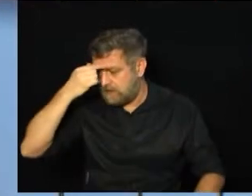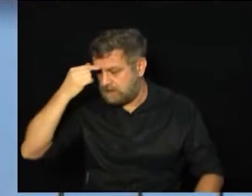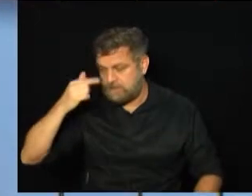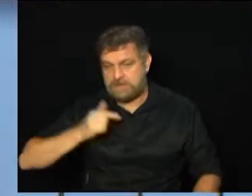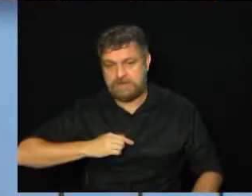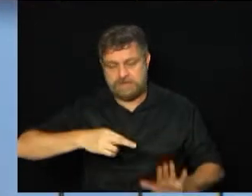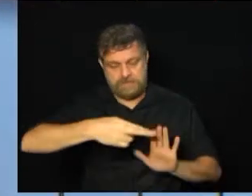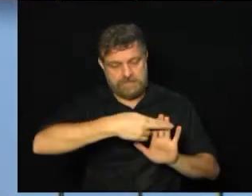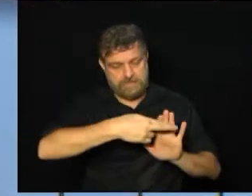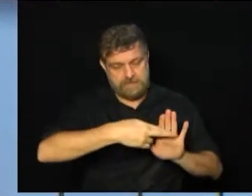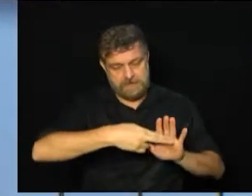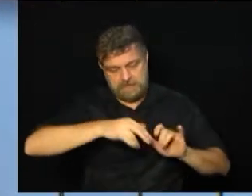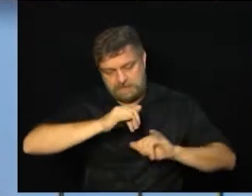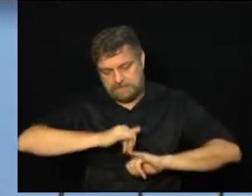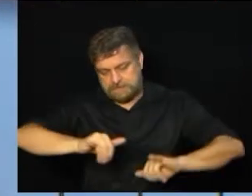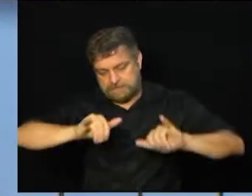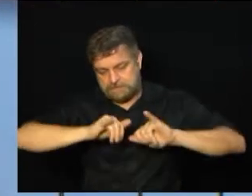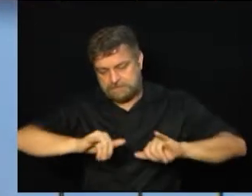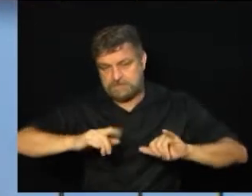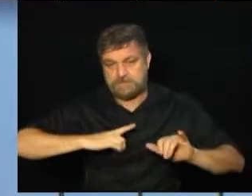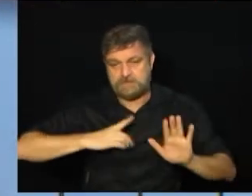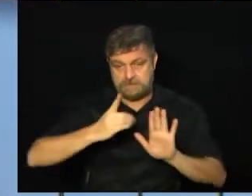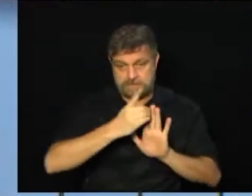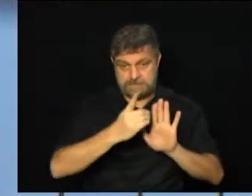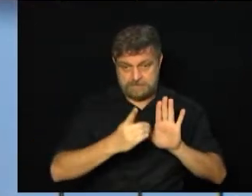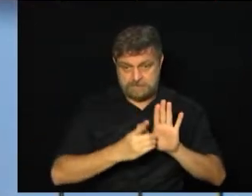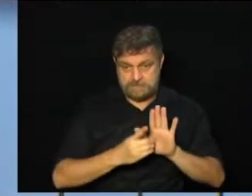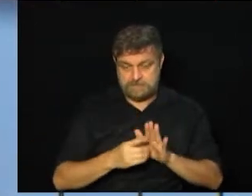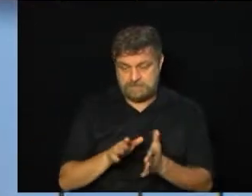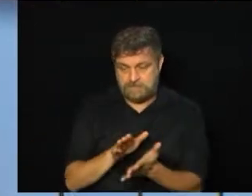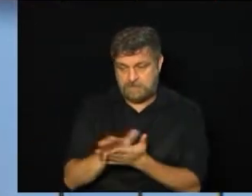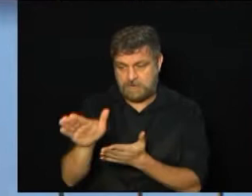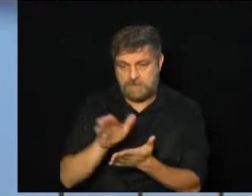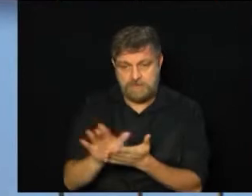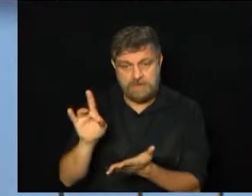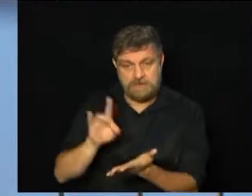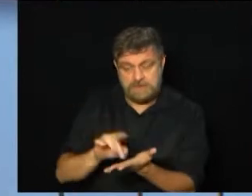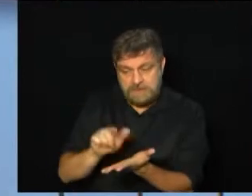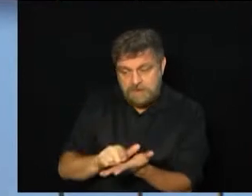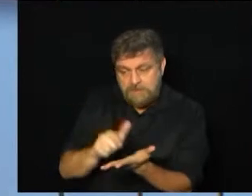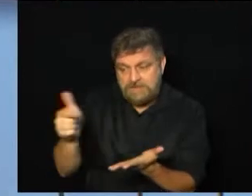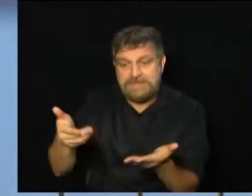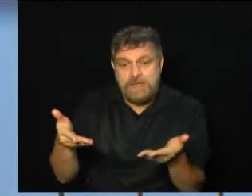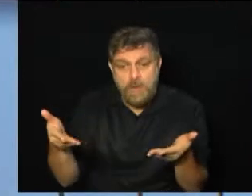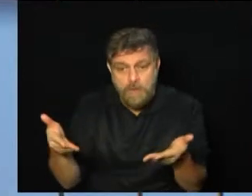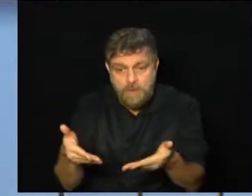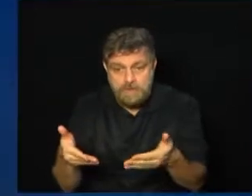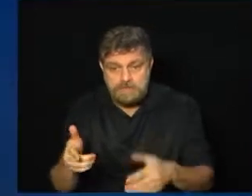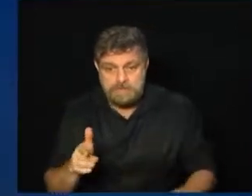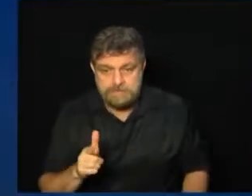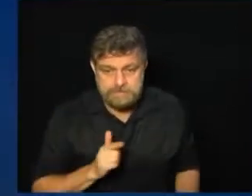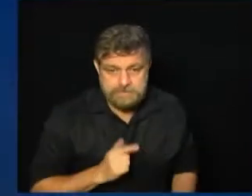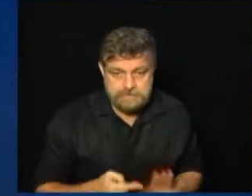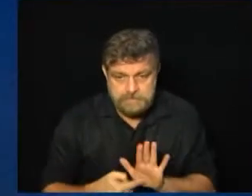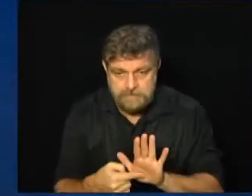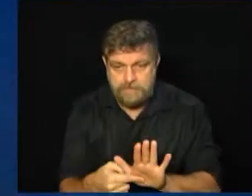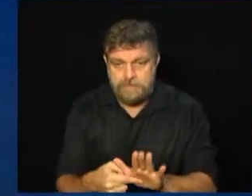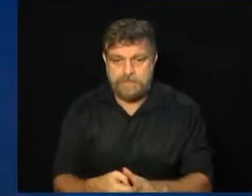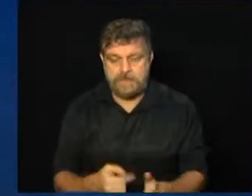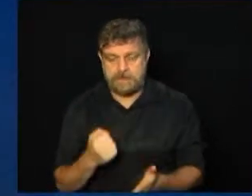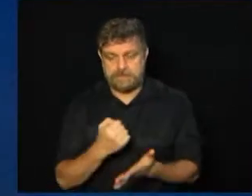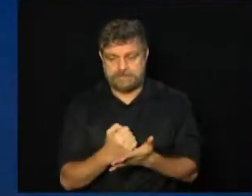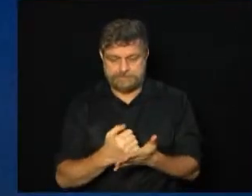aí anunciadas por um decreto que foi publicado no Diário Oficial de hoje, trazendo aí um novo